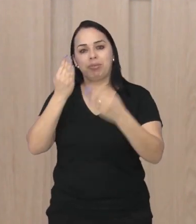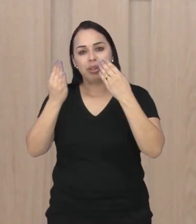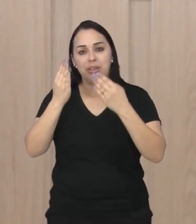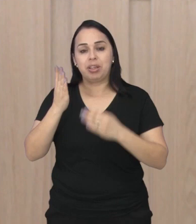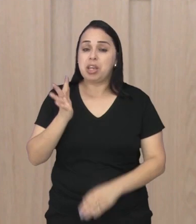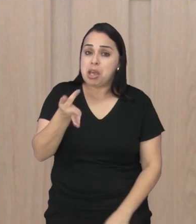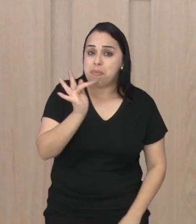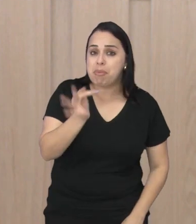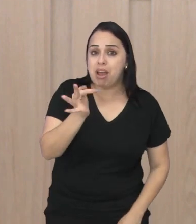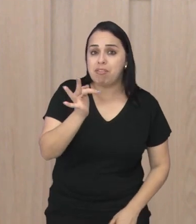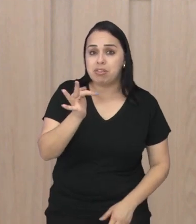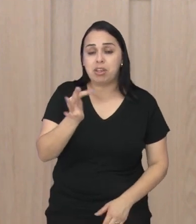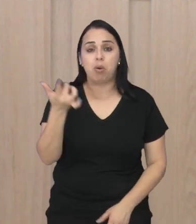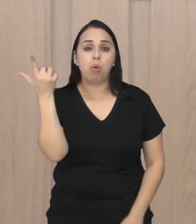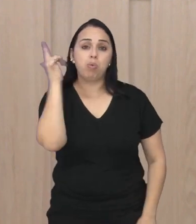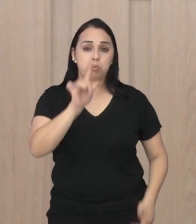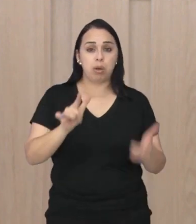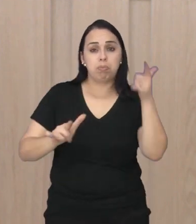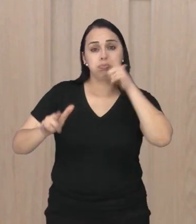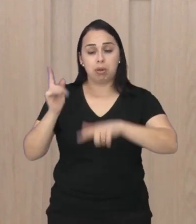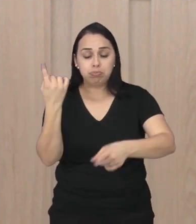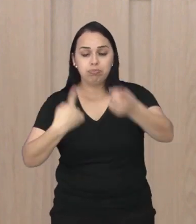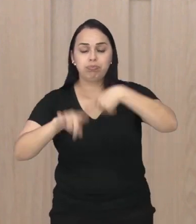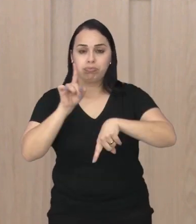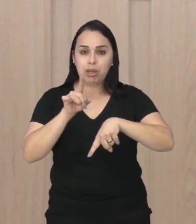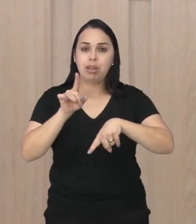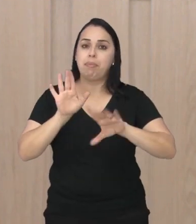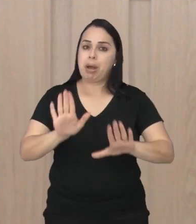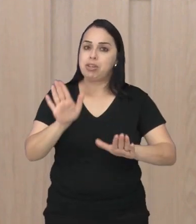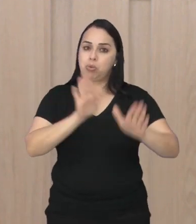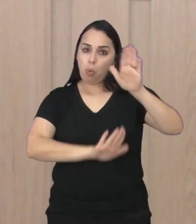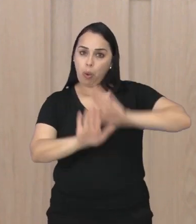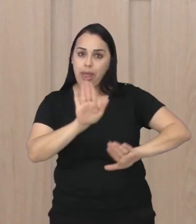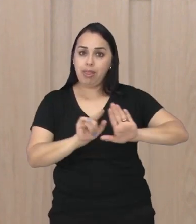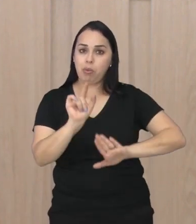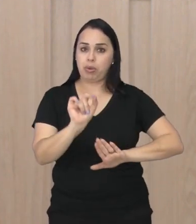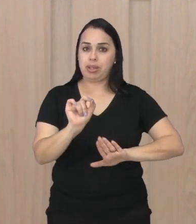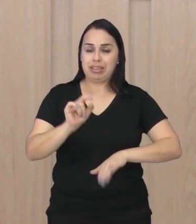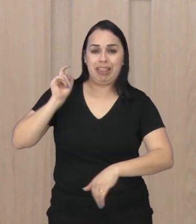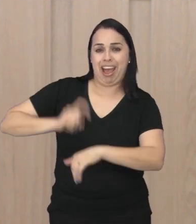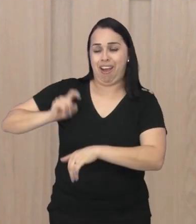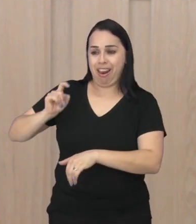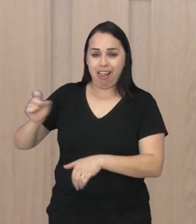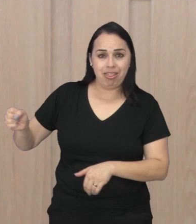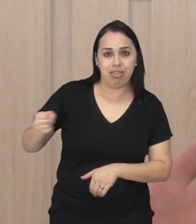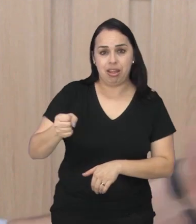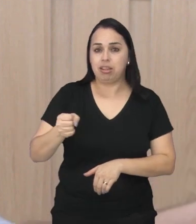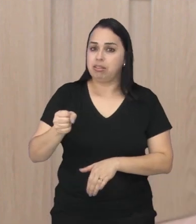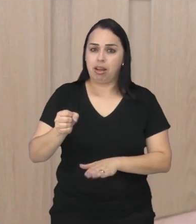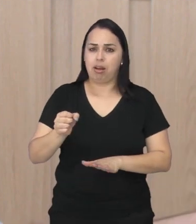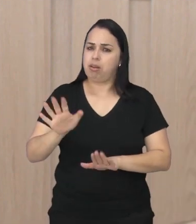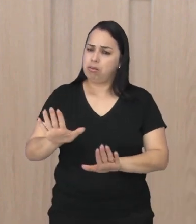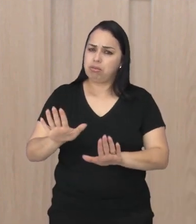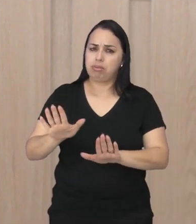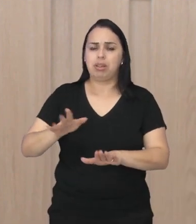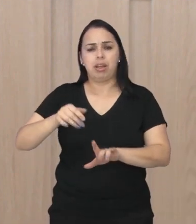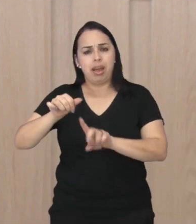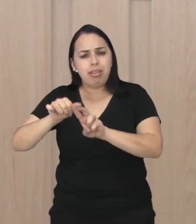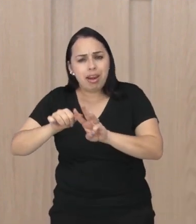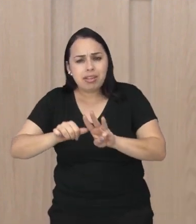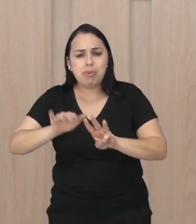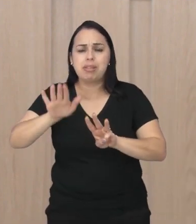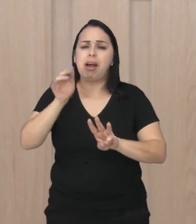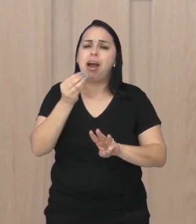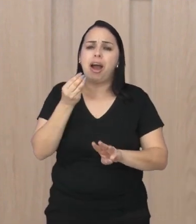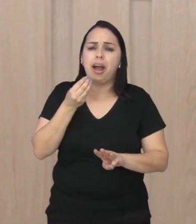acredita que, em breve, os resultados apareçam, né? Tem que tomar cuidado também para um certo imediatismo, né? O projeto acontece há 3